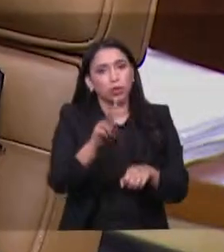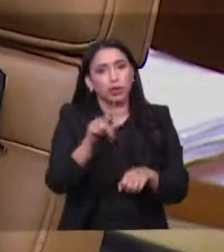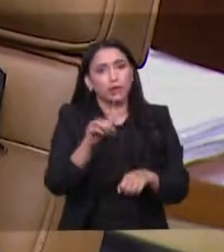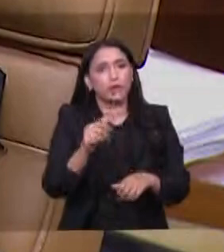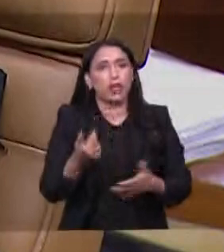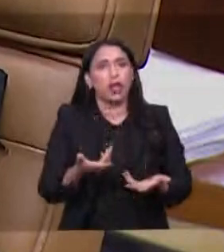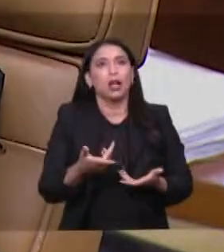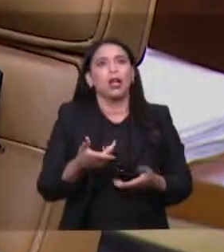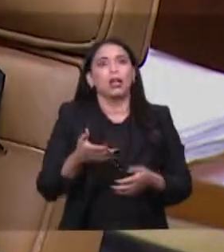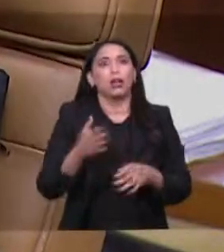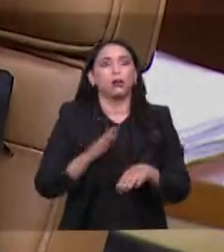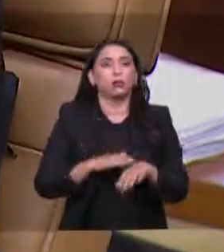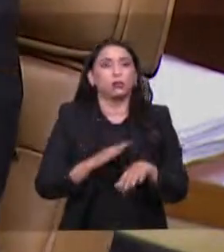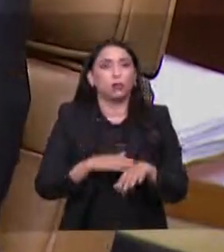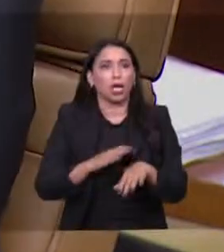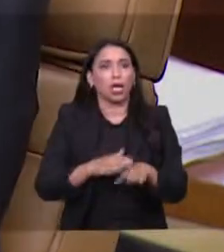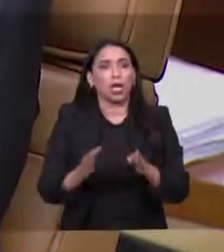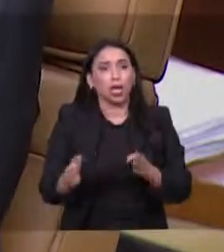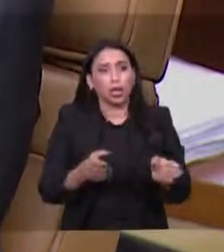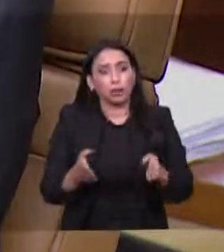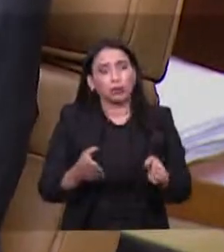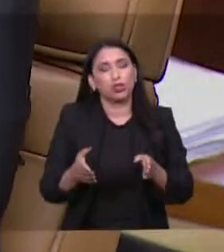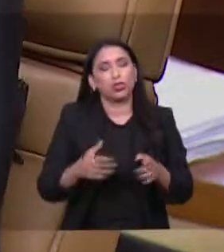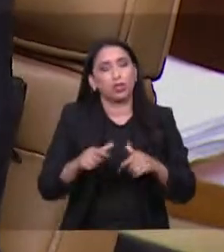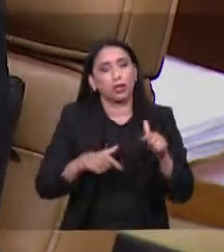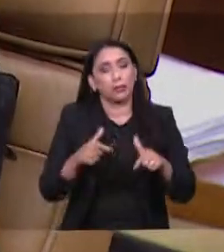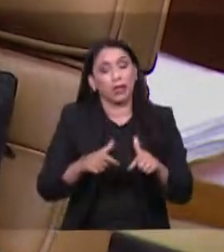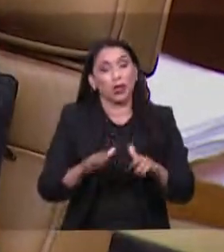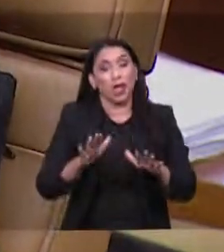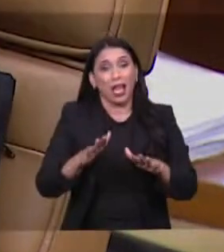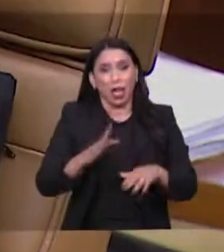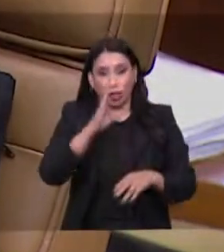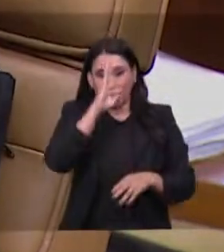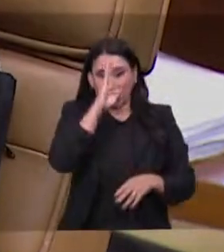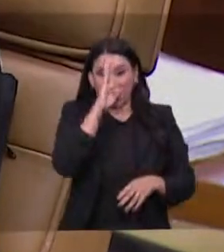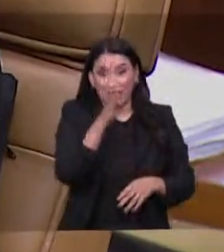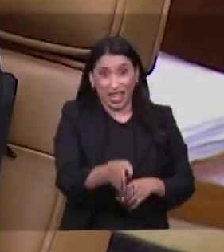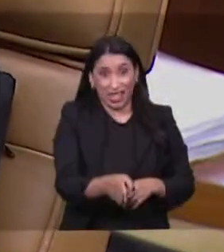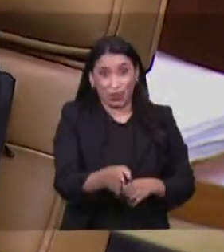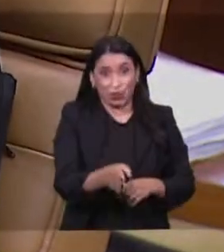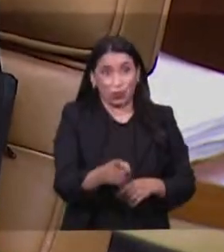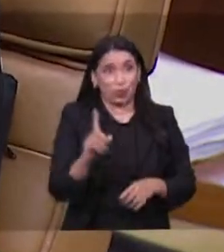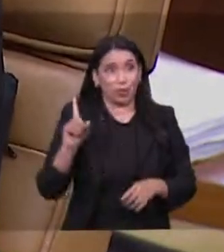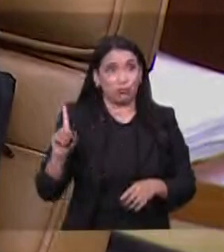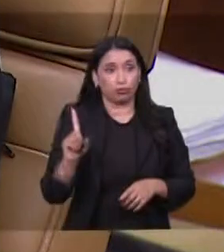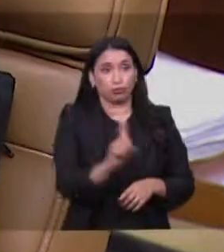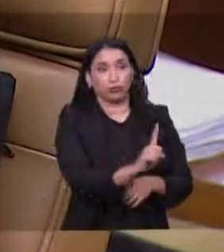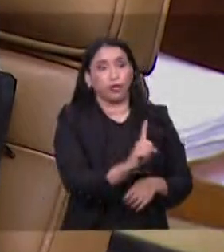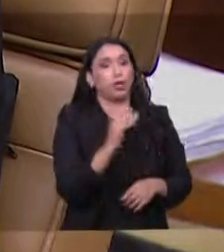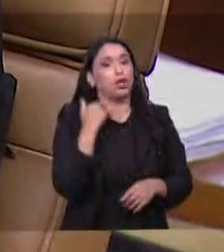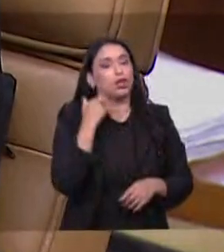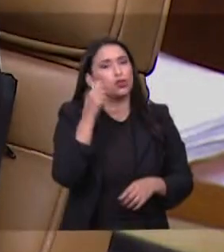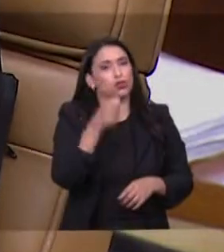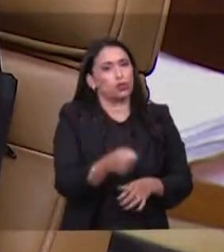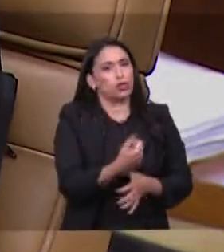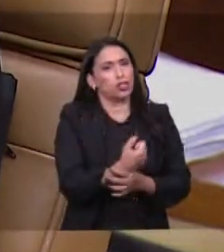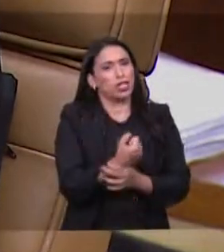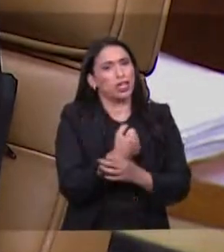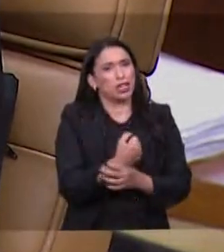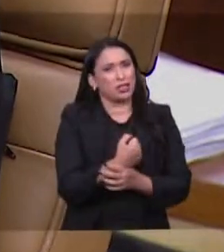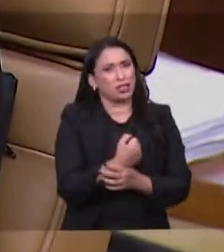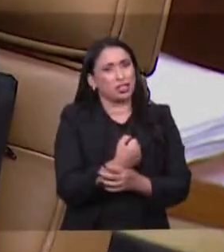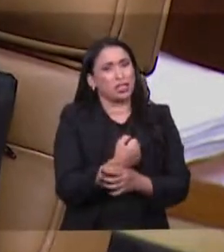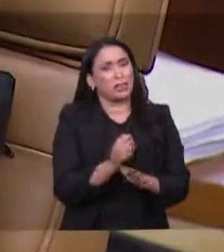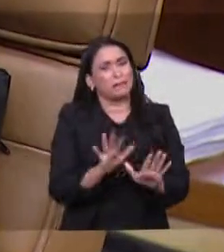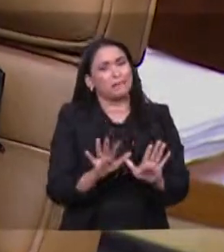Antiguidade, merecimento. Agora, juiz designado diretamente para ser juiz de garantias, eu tenho,